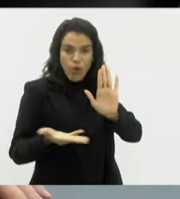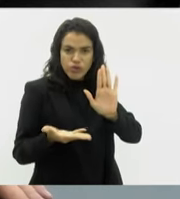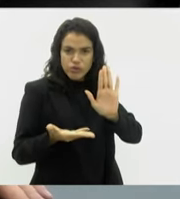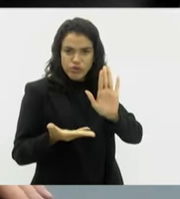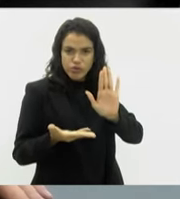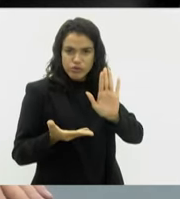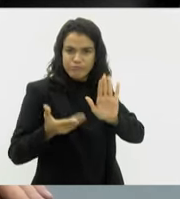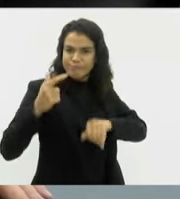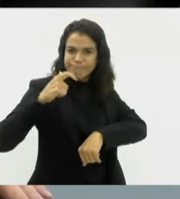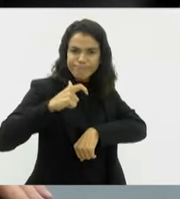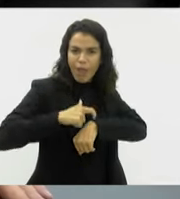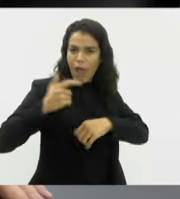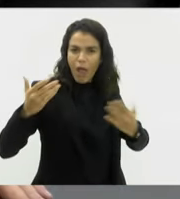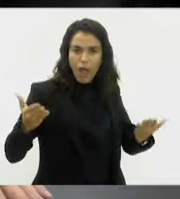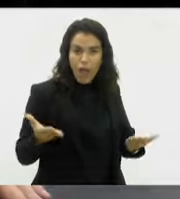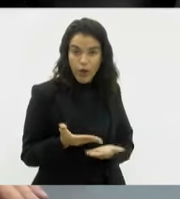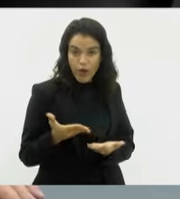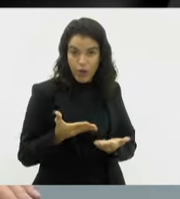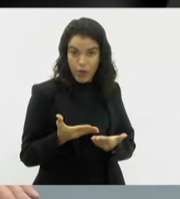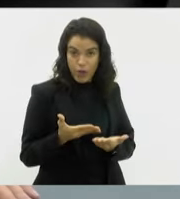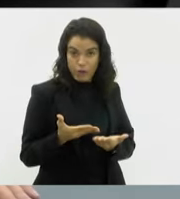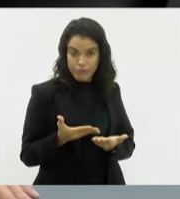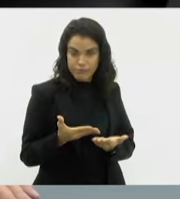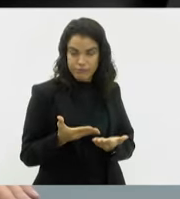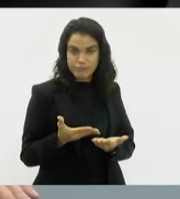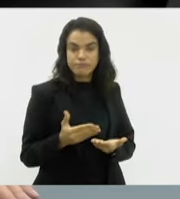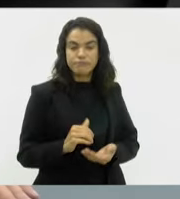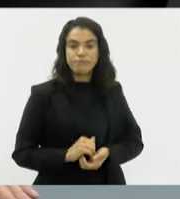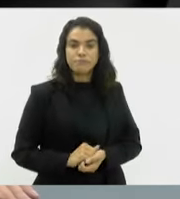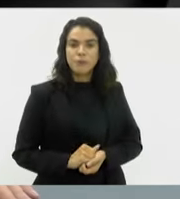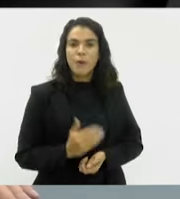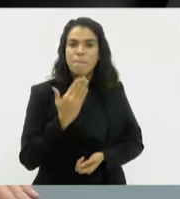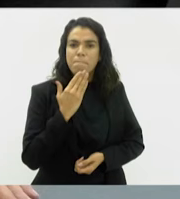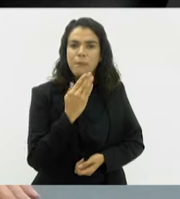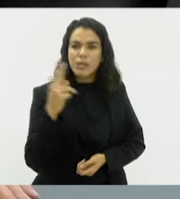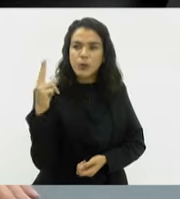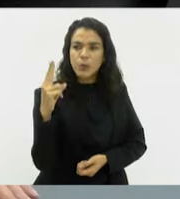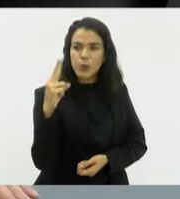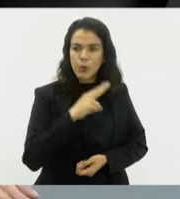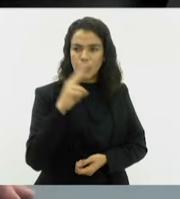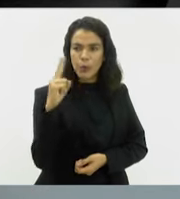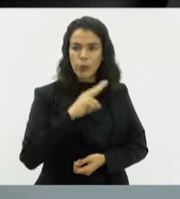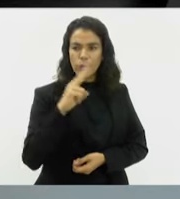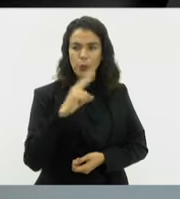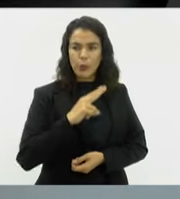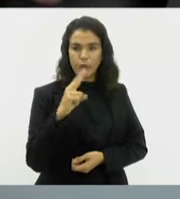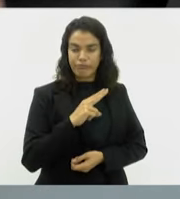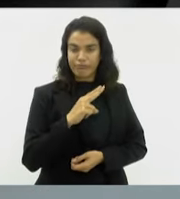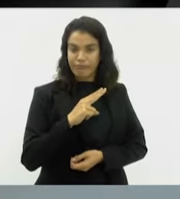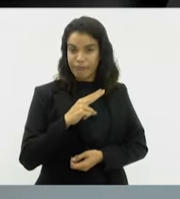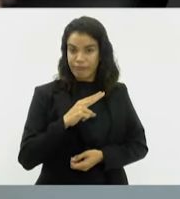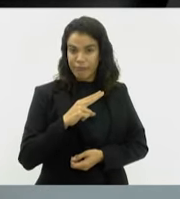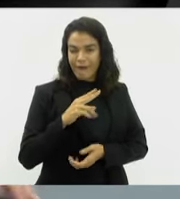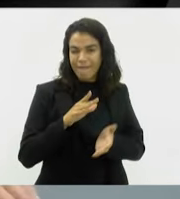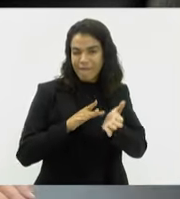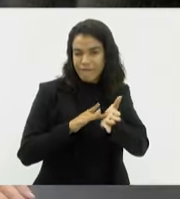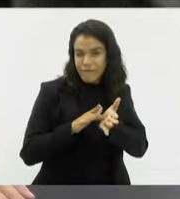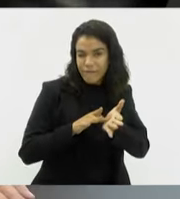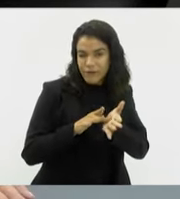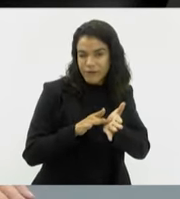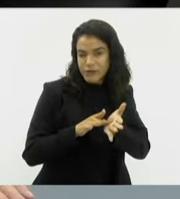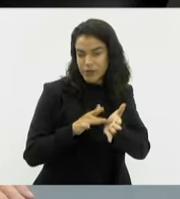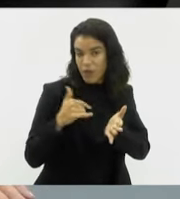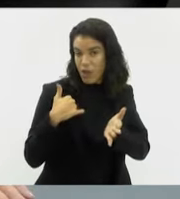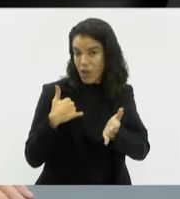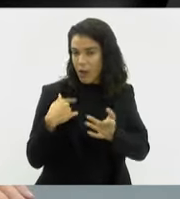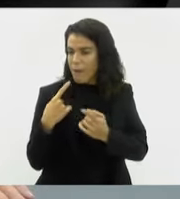agora, colho hoje pedido de urgência. Imaginemos que eu tivesse um grande prestígio